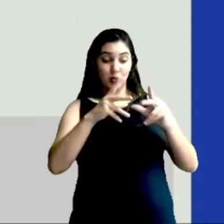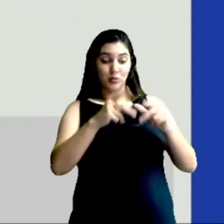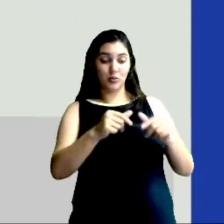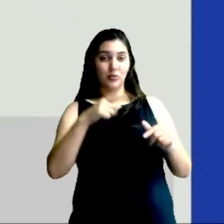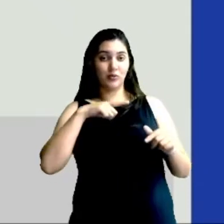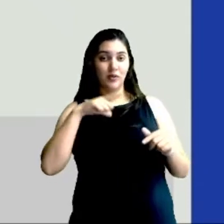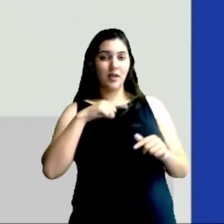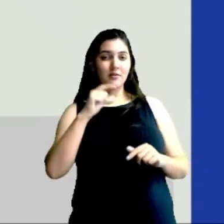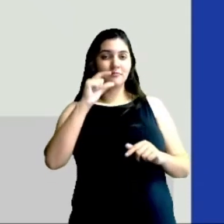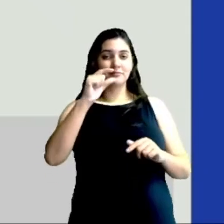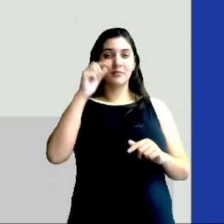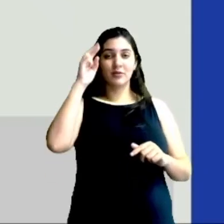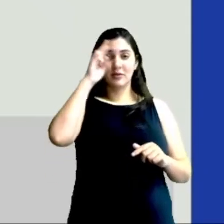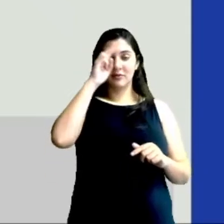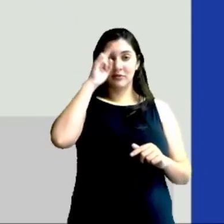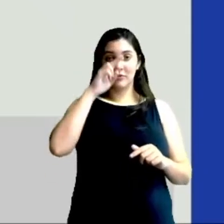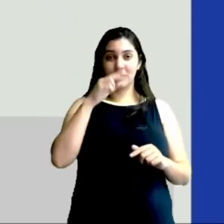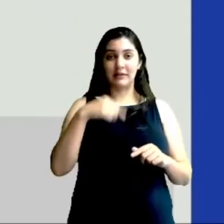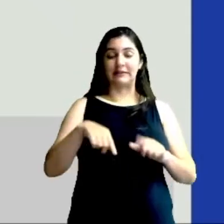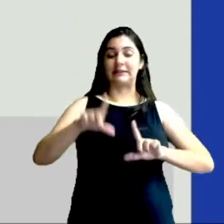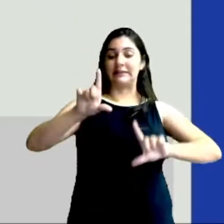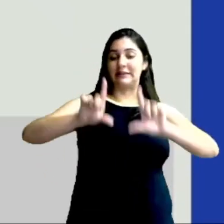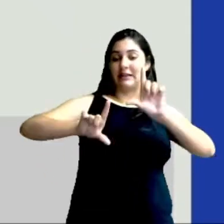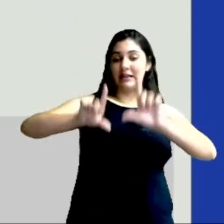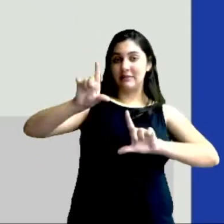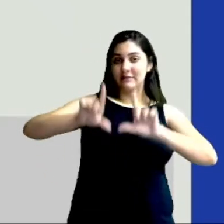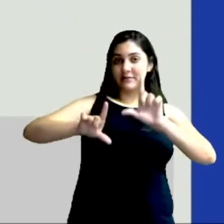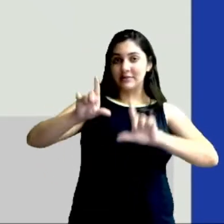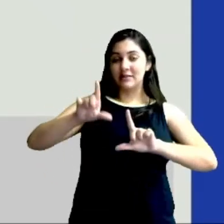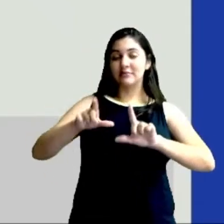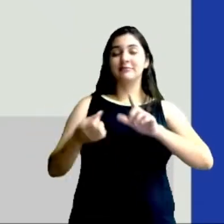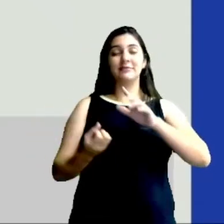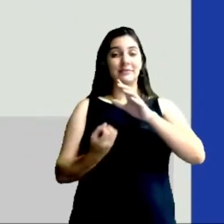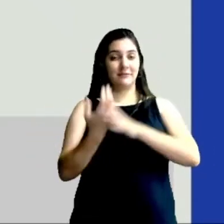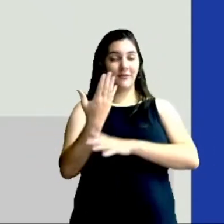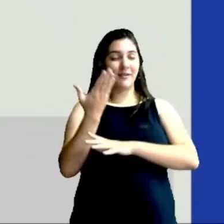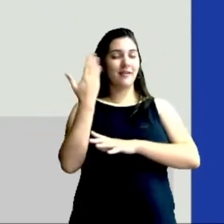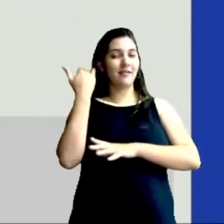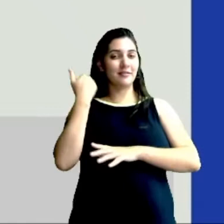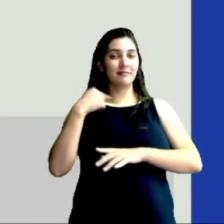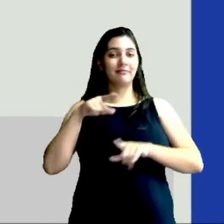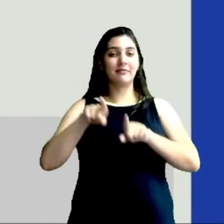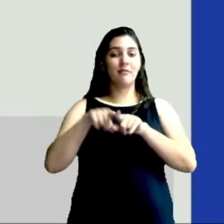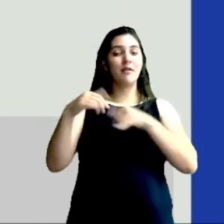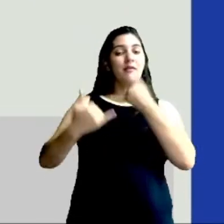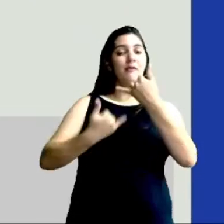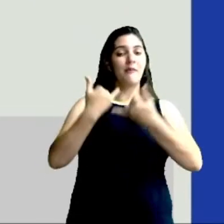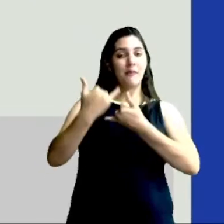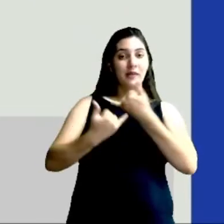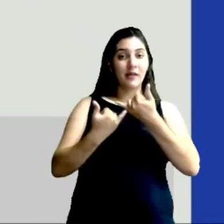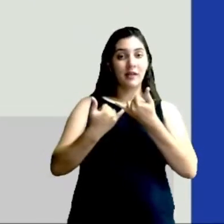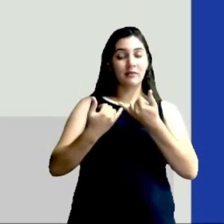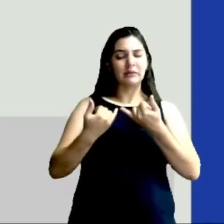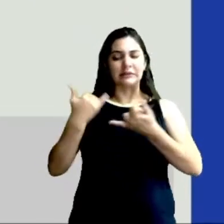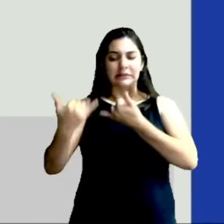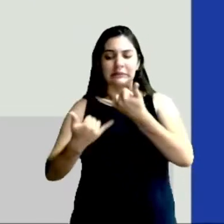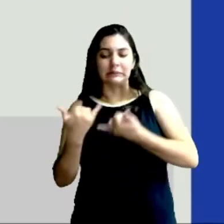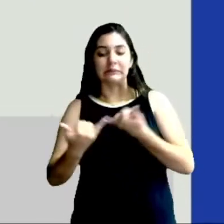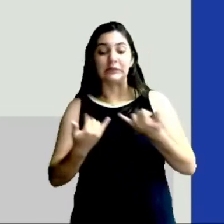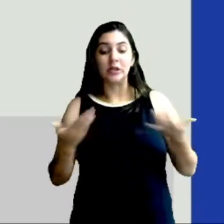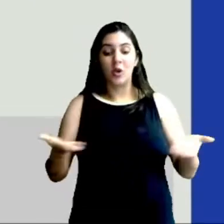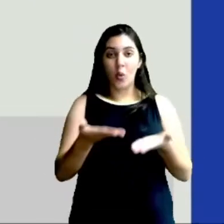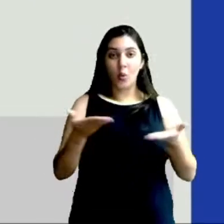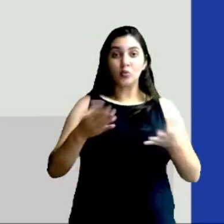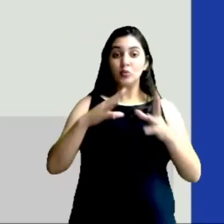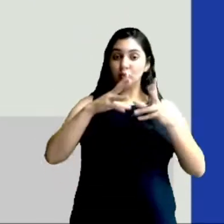carrega um pouquinho de história né a televisão que foi um dia criada os brinquedos que vocês brincam hoje tudo